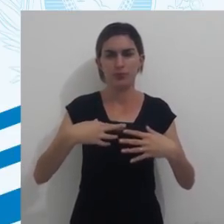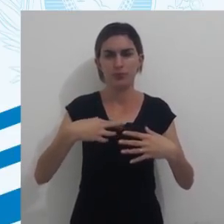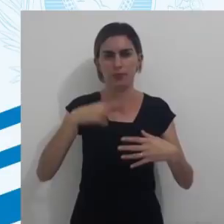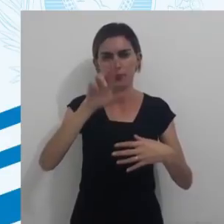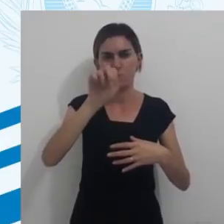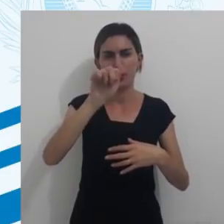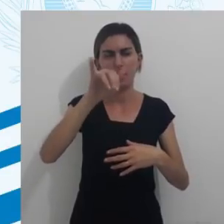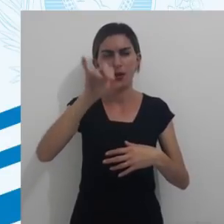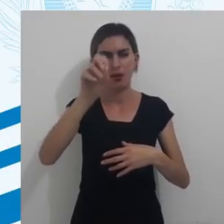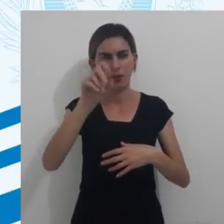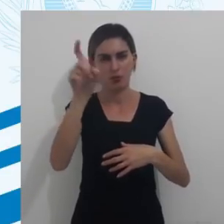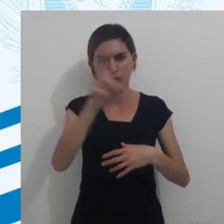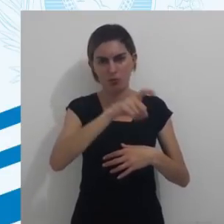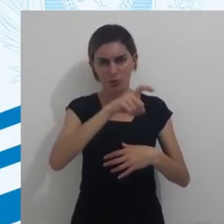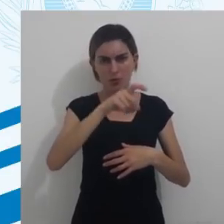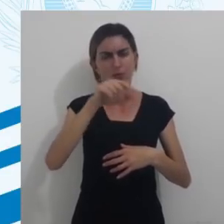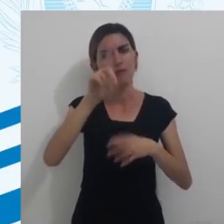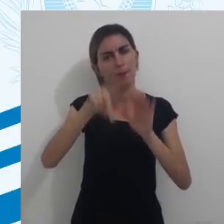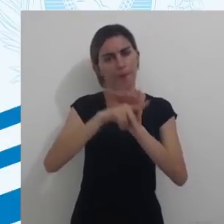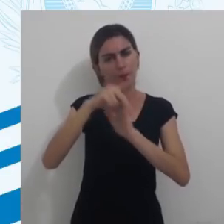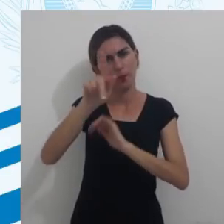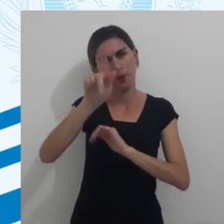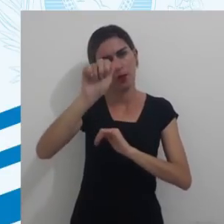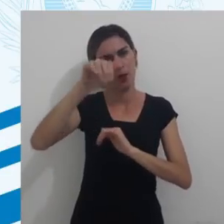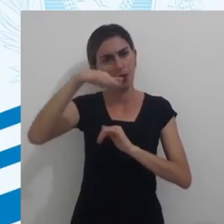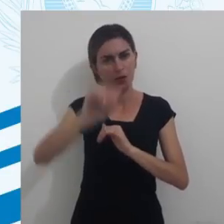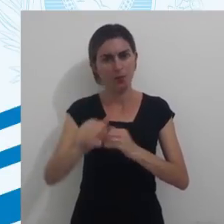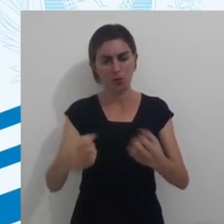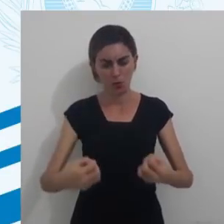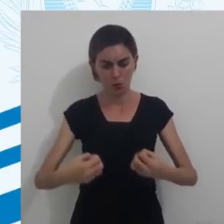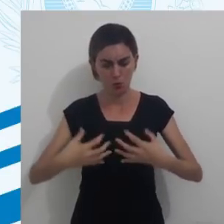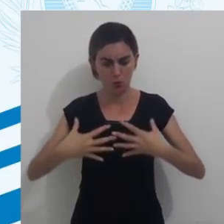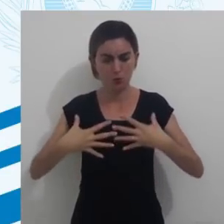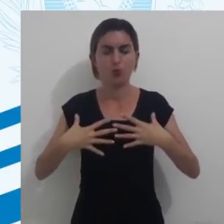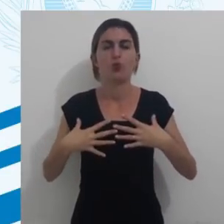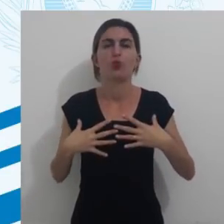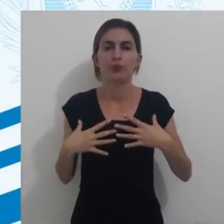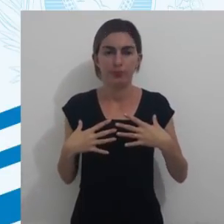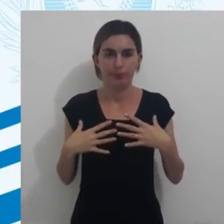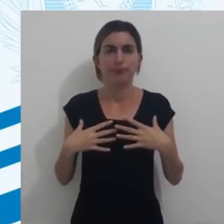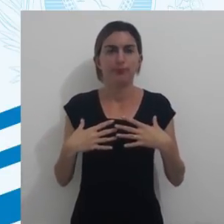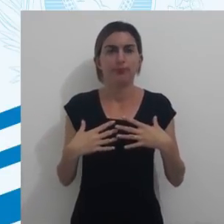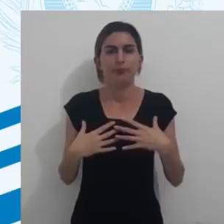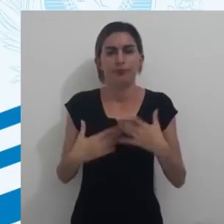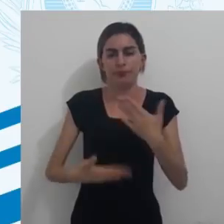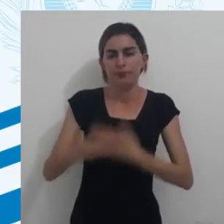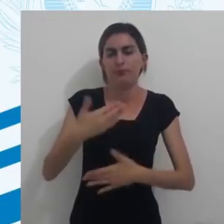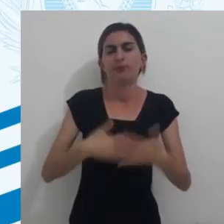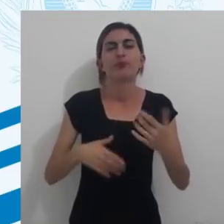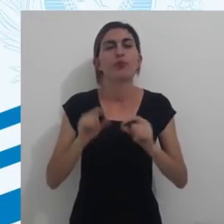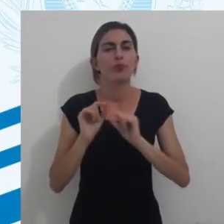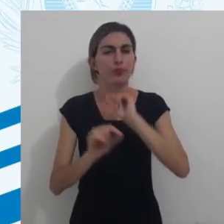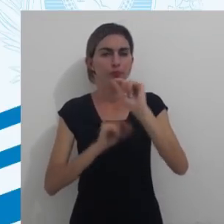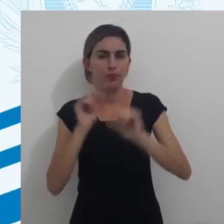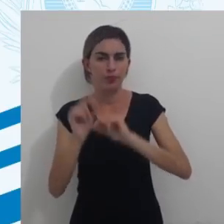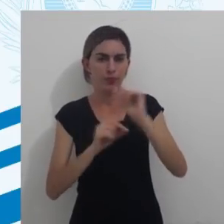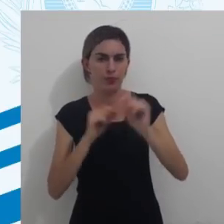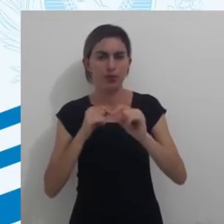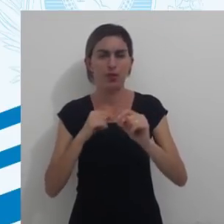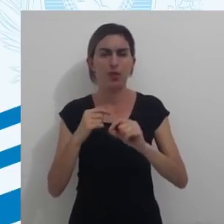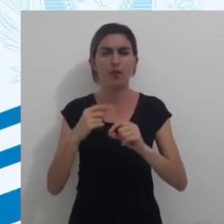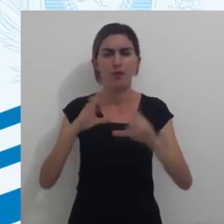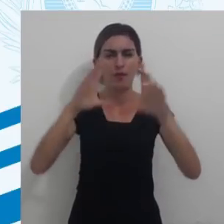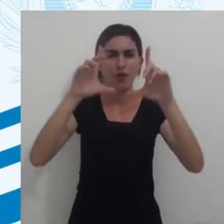ou raio gama, que atravessa a região do estudo e interage com uma